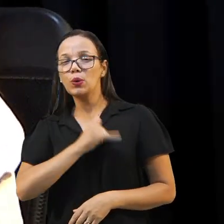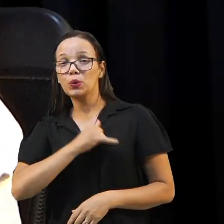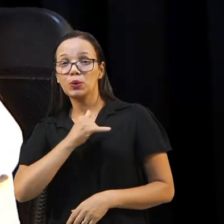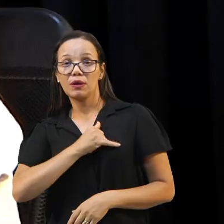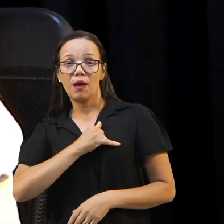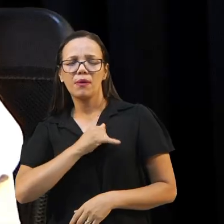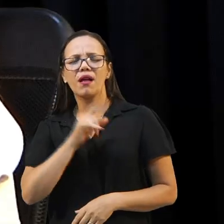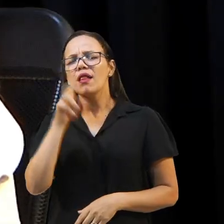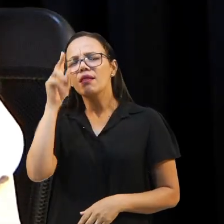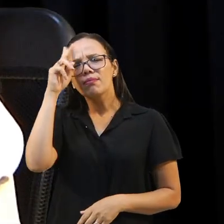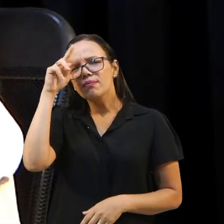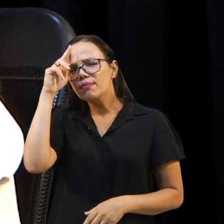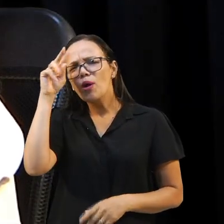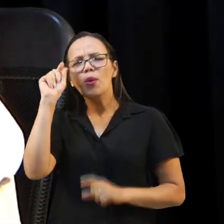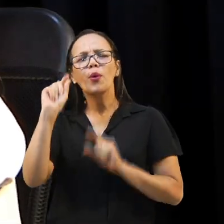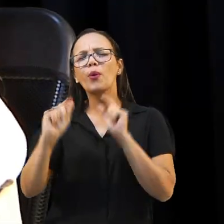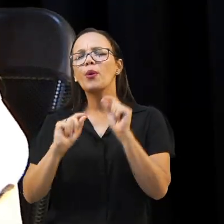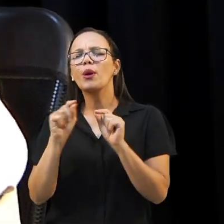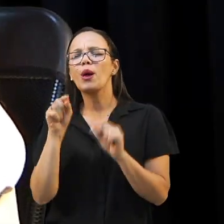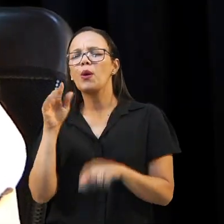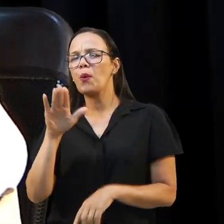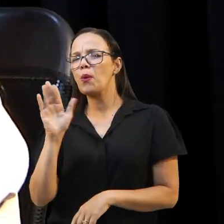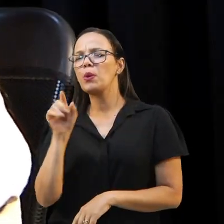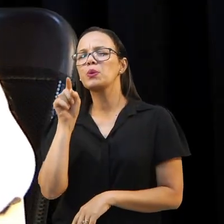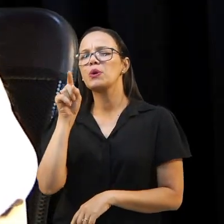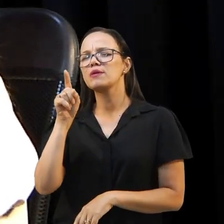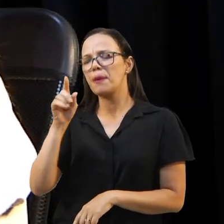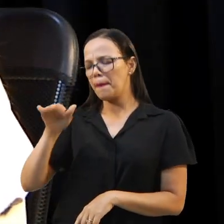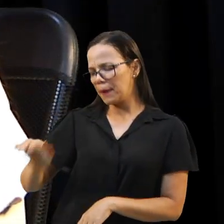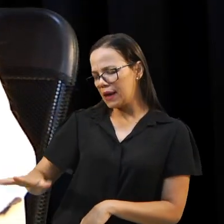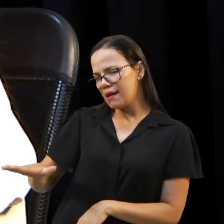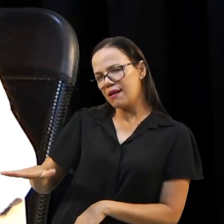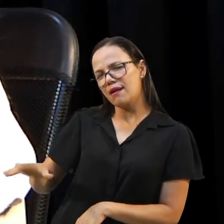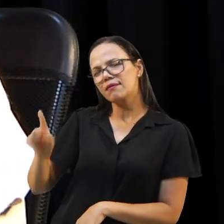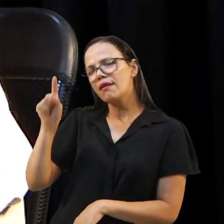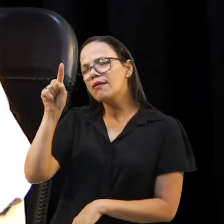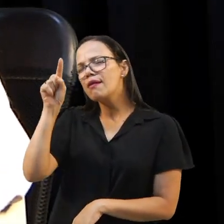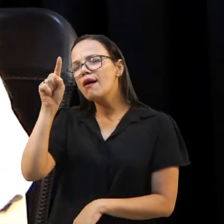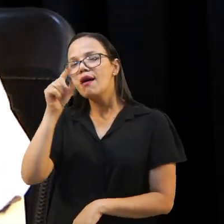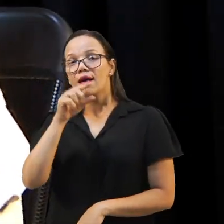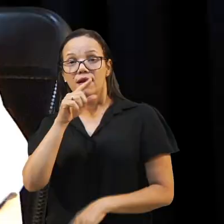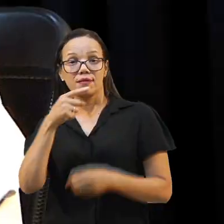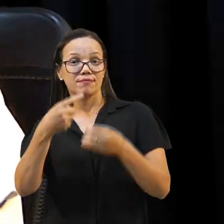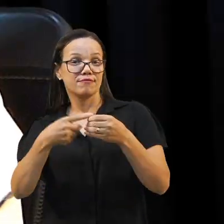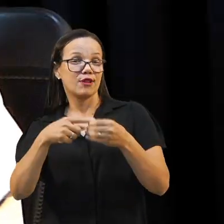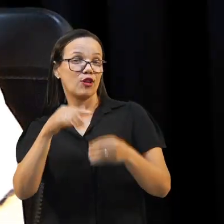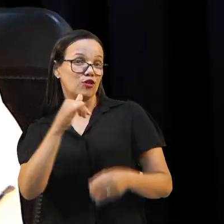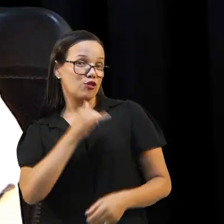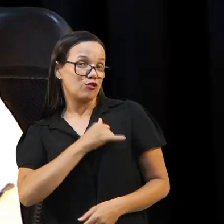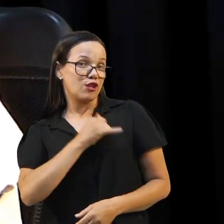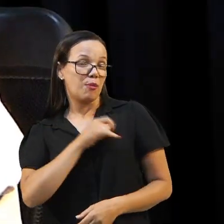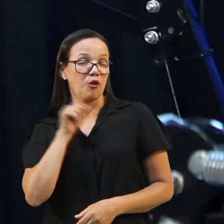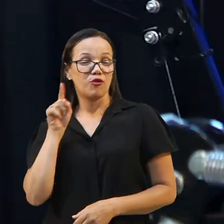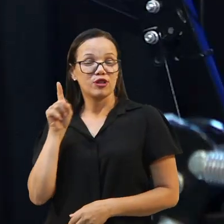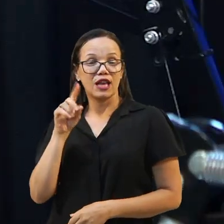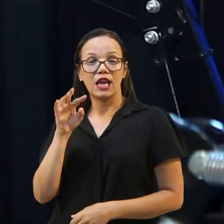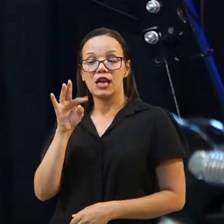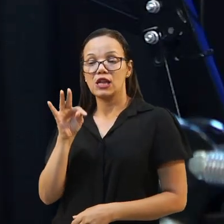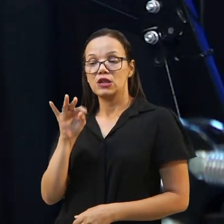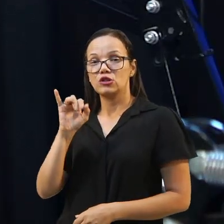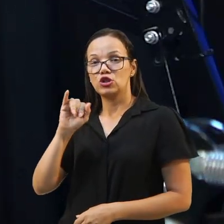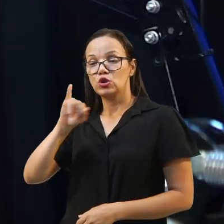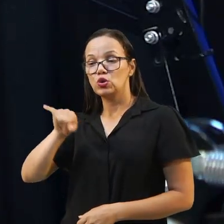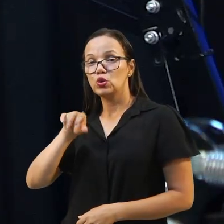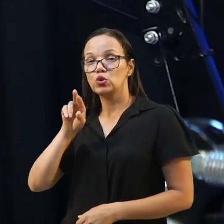lembra de quando o senhor era pequeno, lá na cidade de Tuiutaba, já que o senhor é tijucano, né? Pois é,